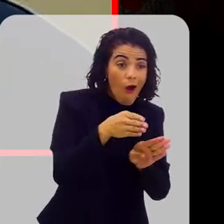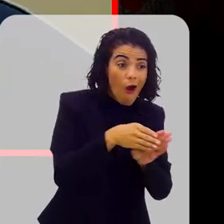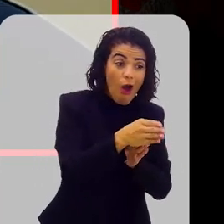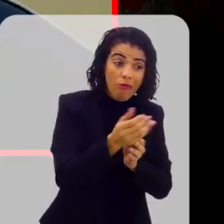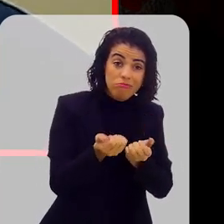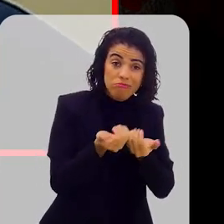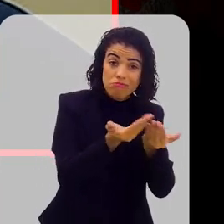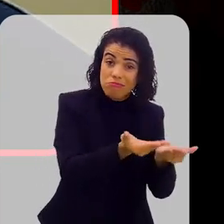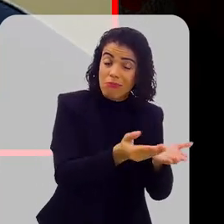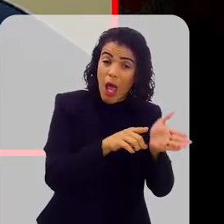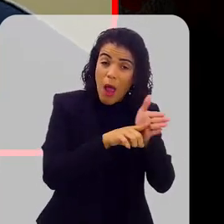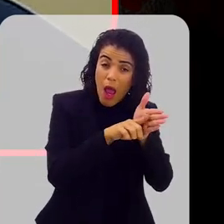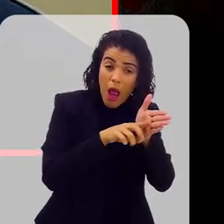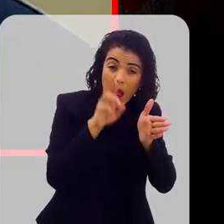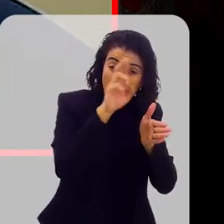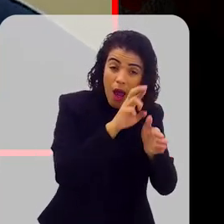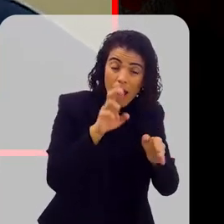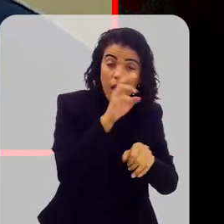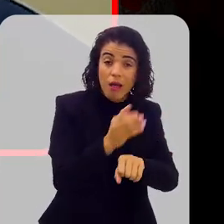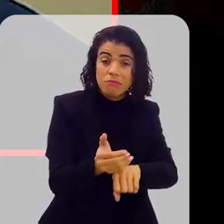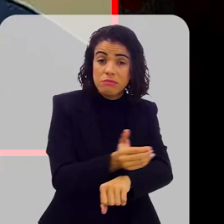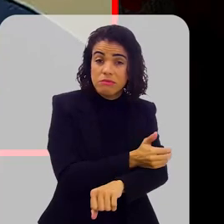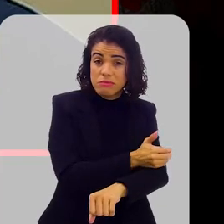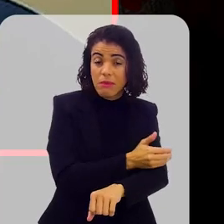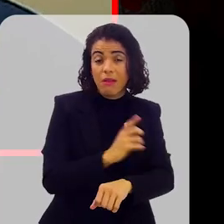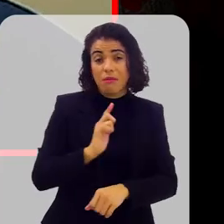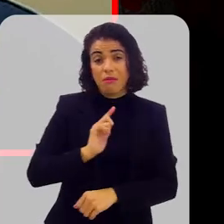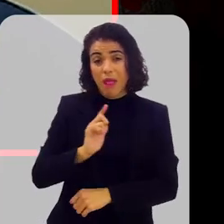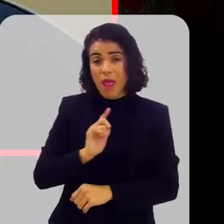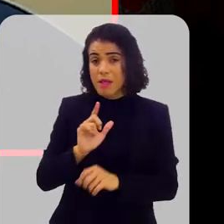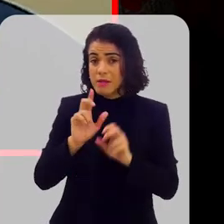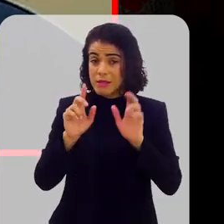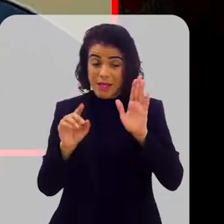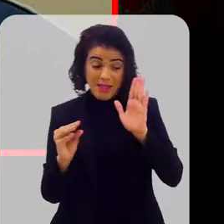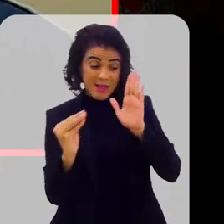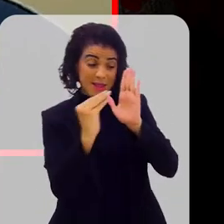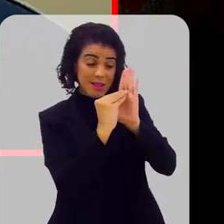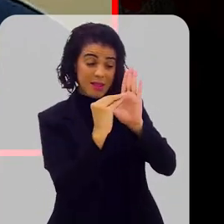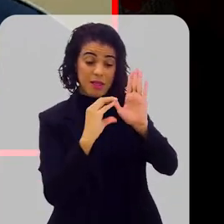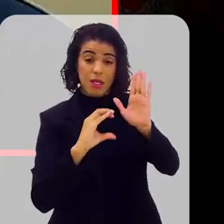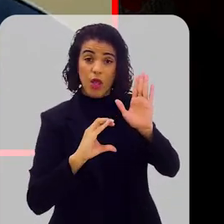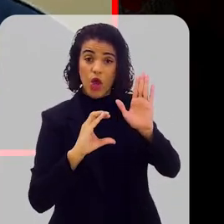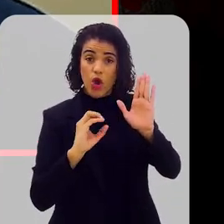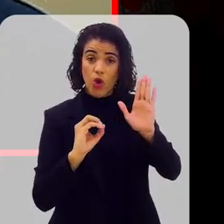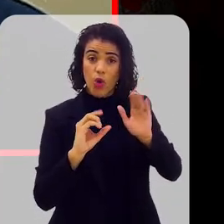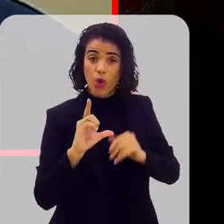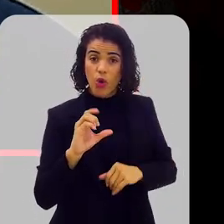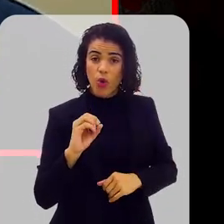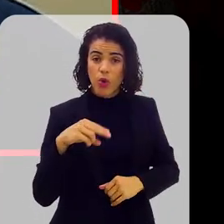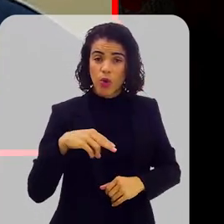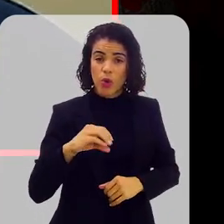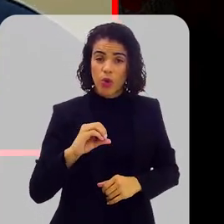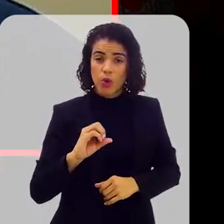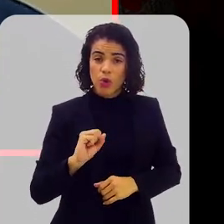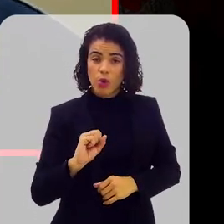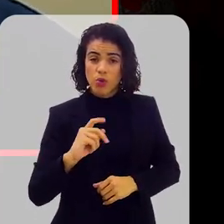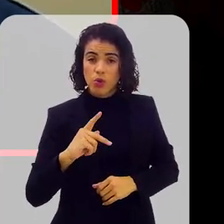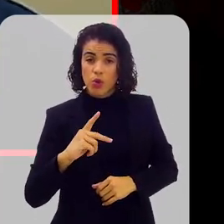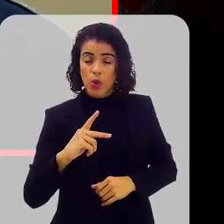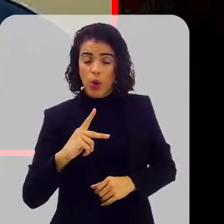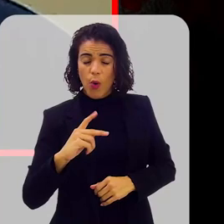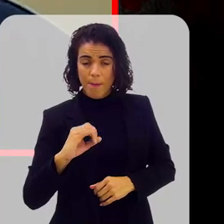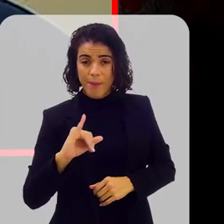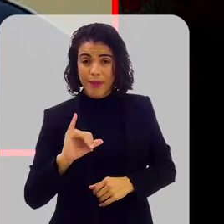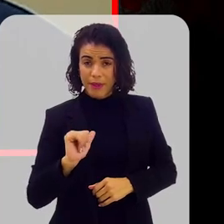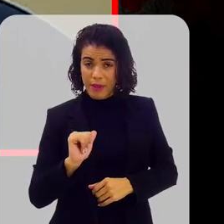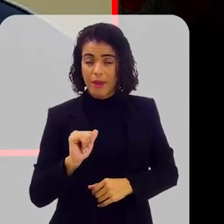recebendo a oferta de fazer o rastreamento. Então, quando você tem um programa de colonoscopia, você tem que entender o seguinte, que você